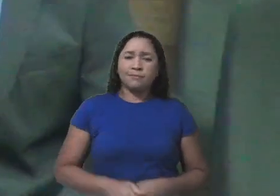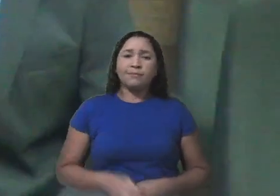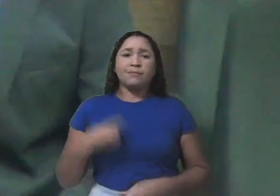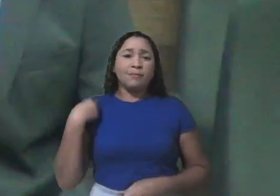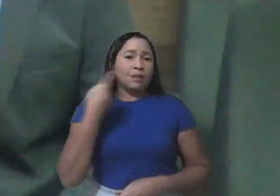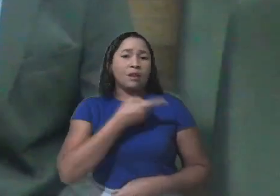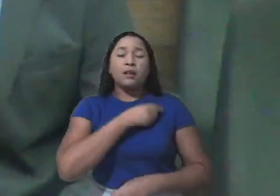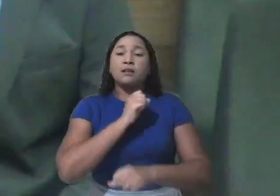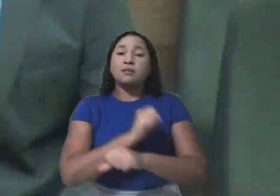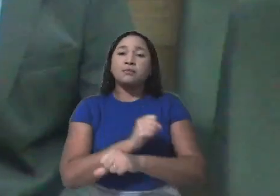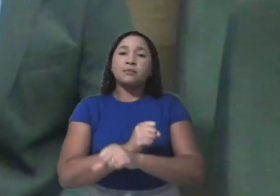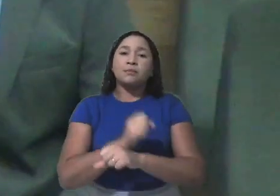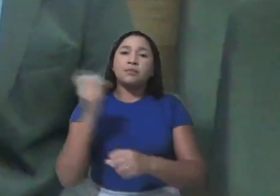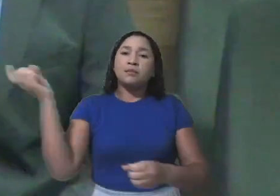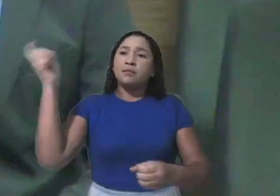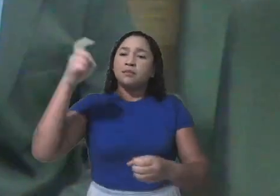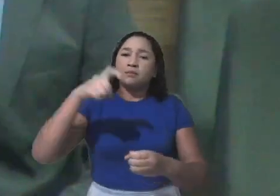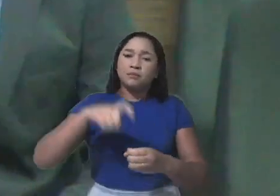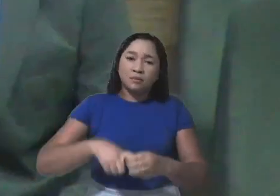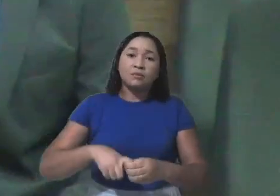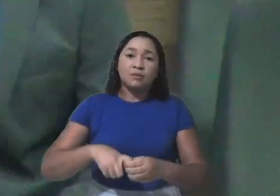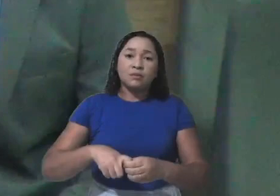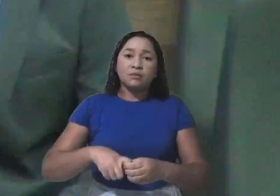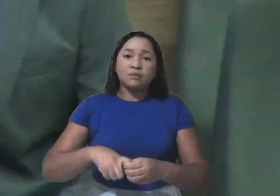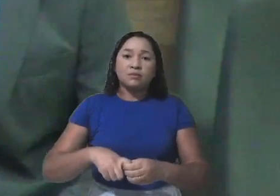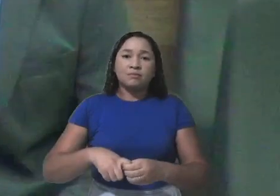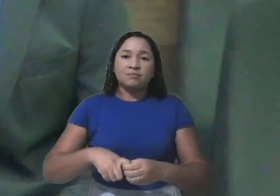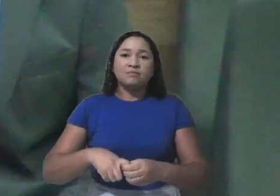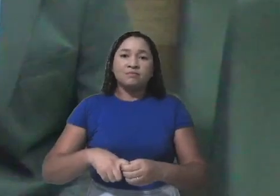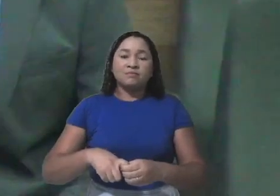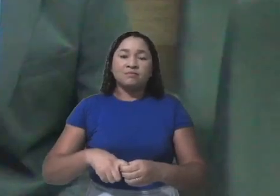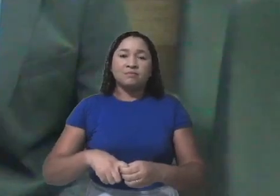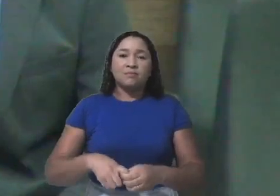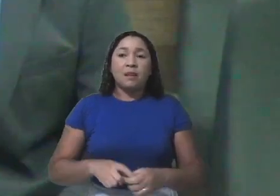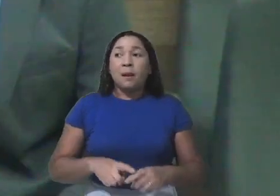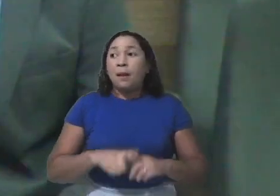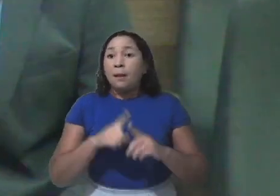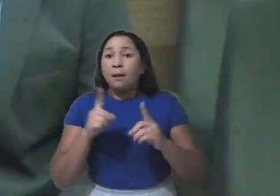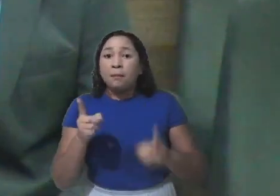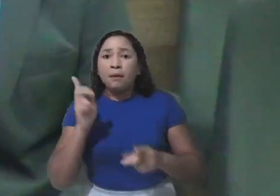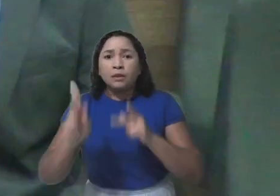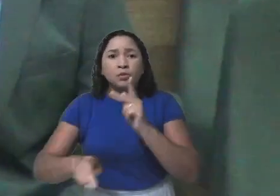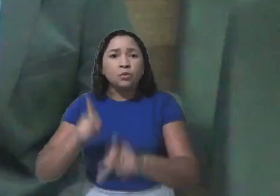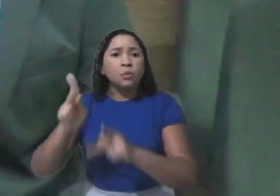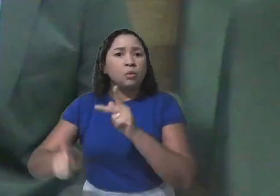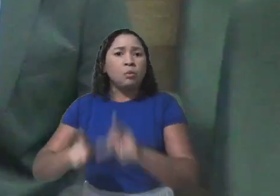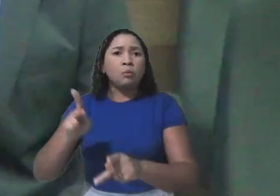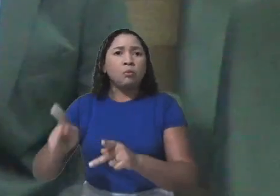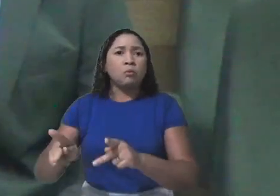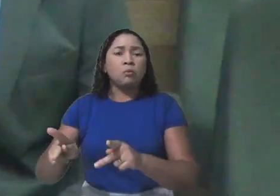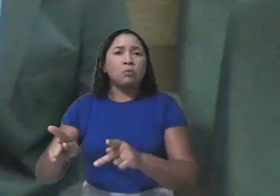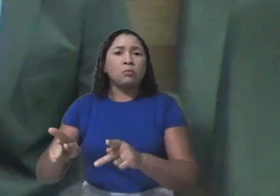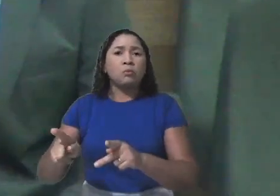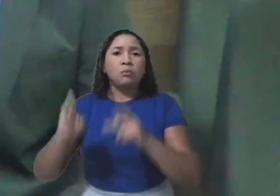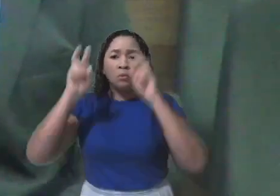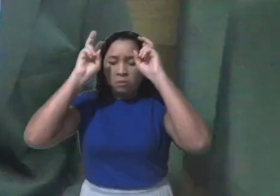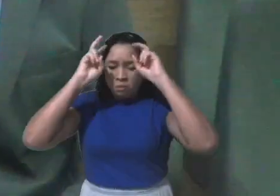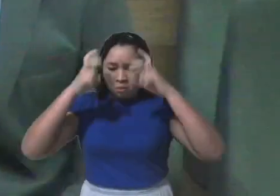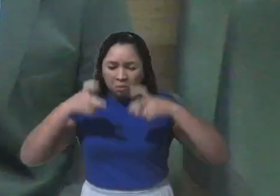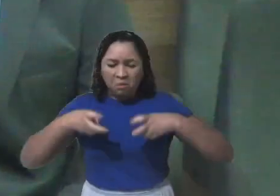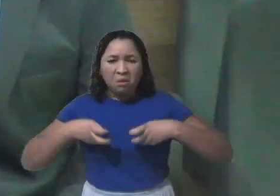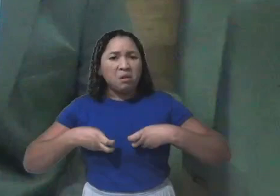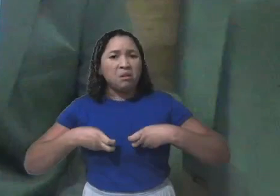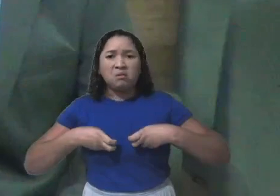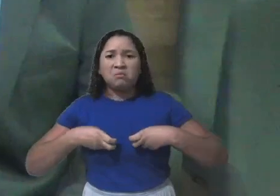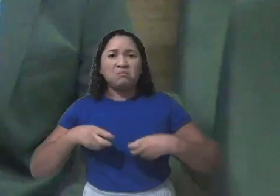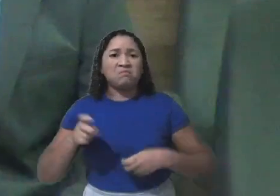rei. Os israelitas ainda não o reconhecem como Messias. Então a